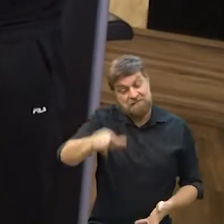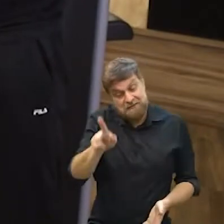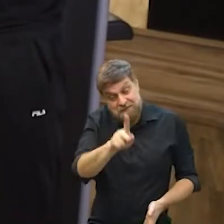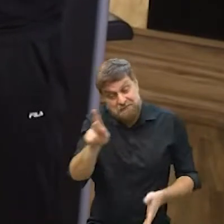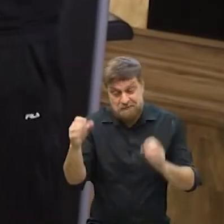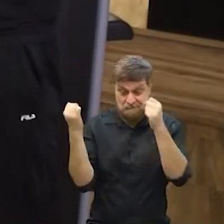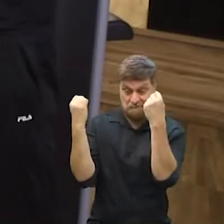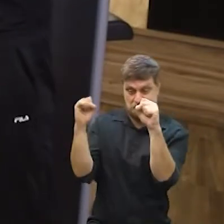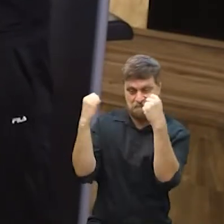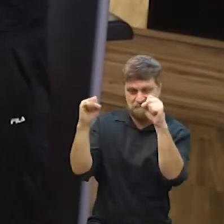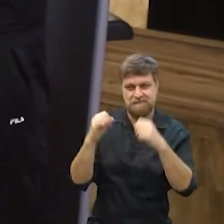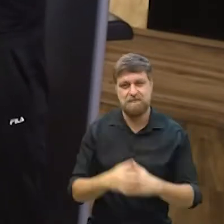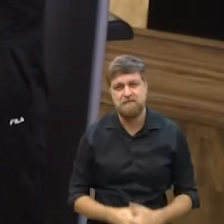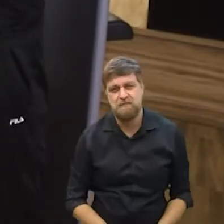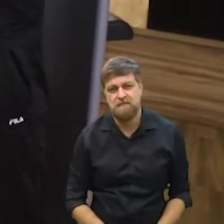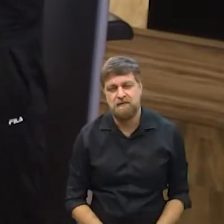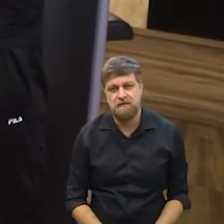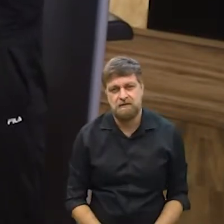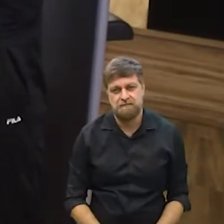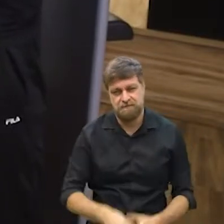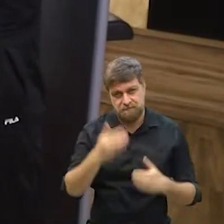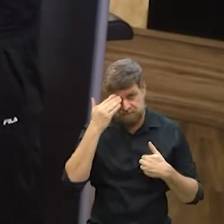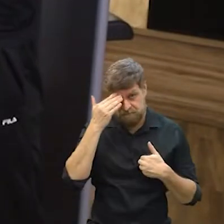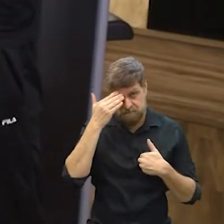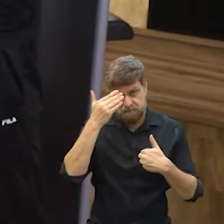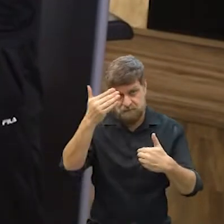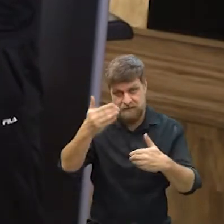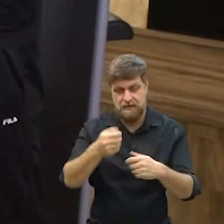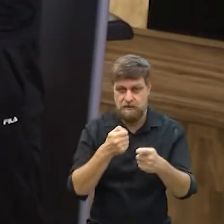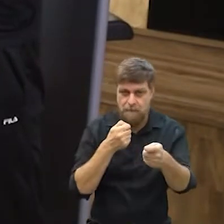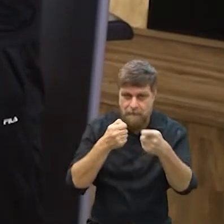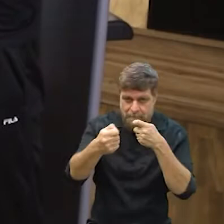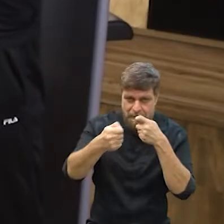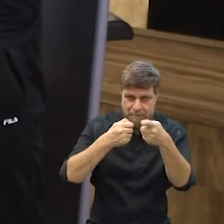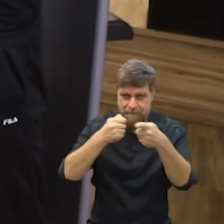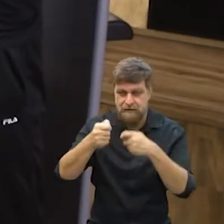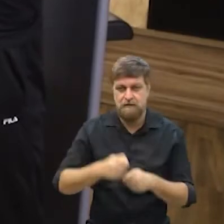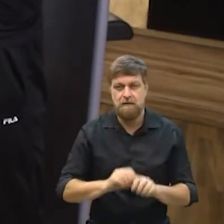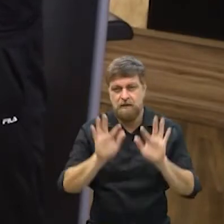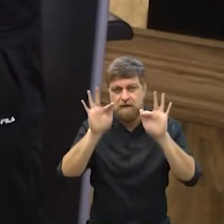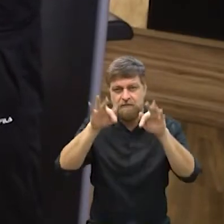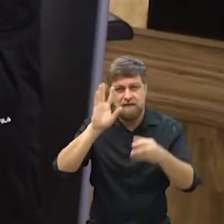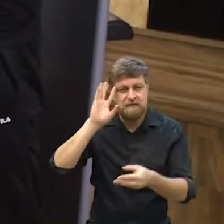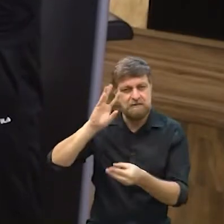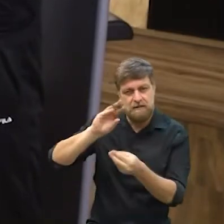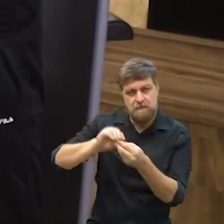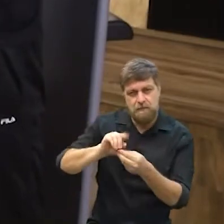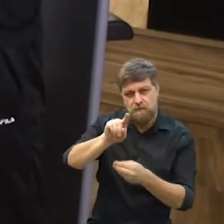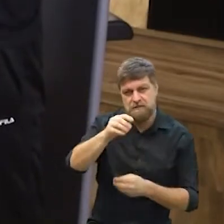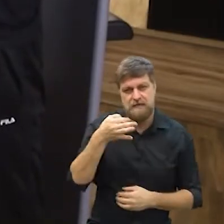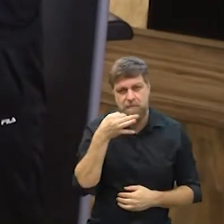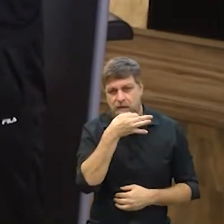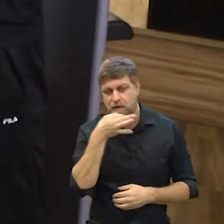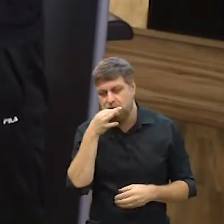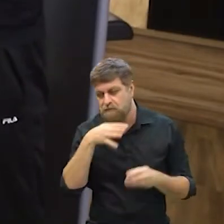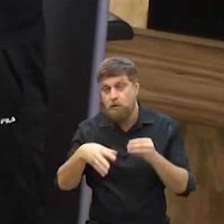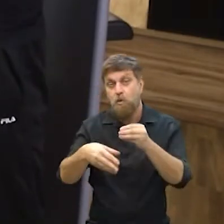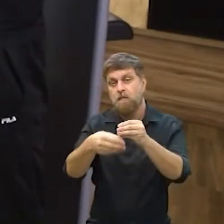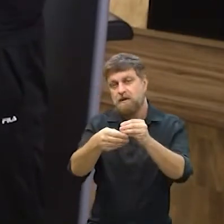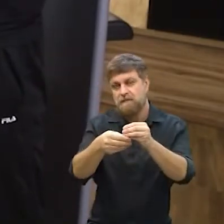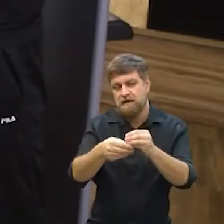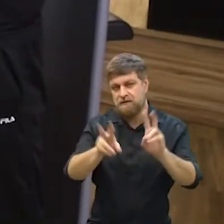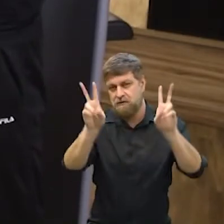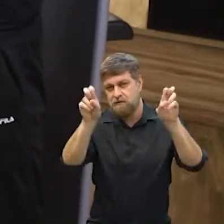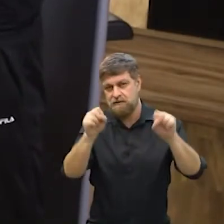de professor de educação física. Bom, Euler, muito obrigado pela entrevista. Para finalizar, mais alguma coisa que você queira falar